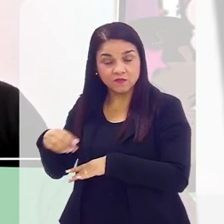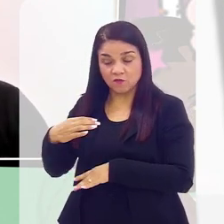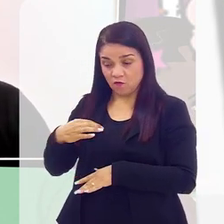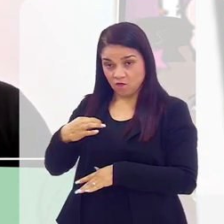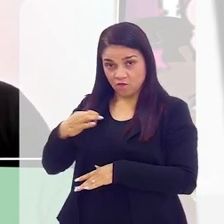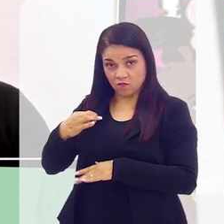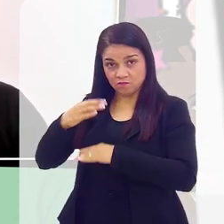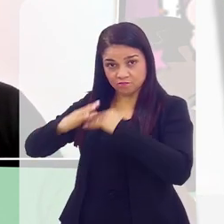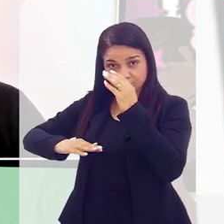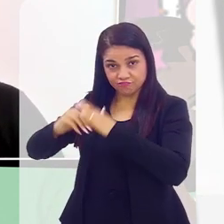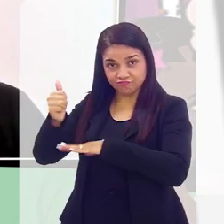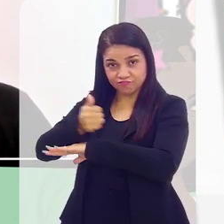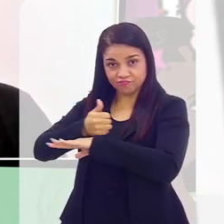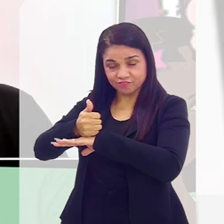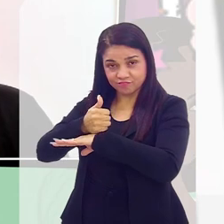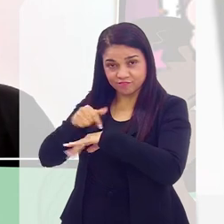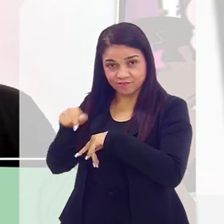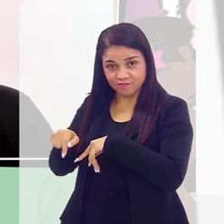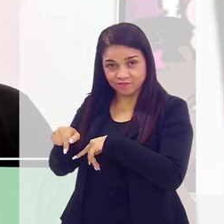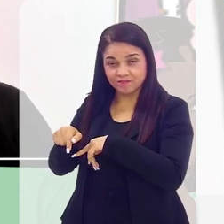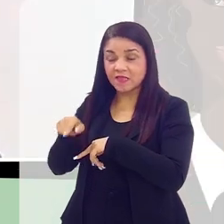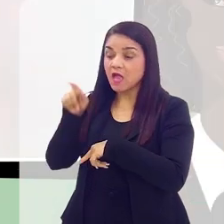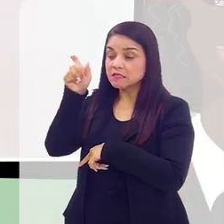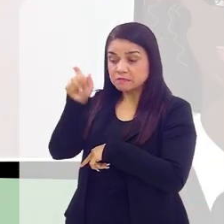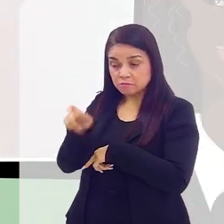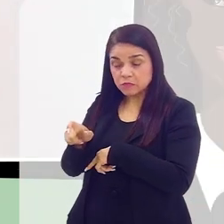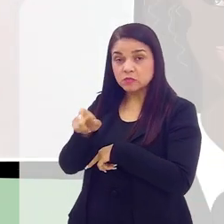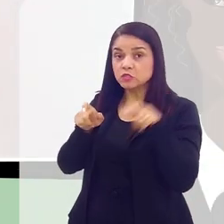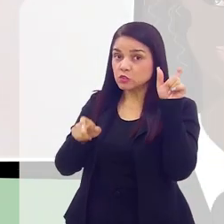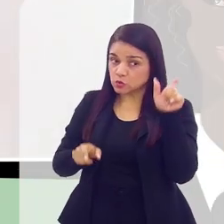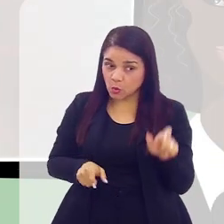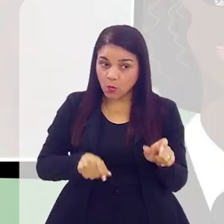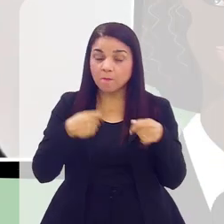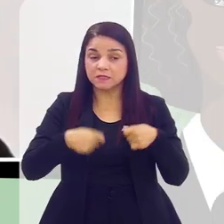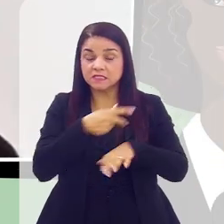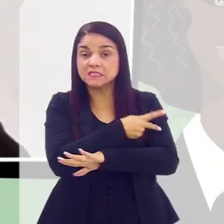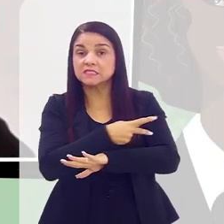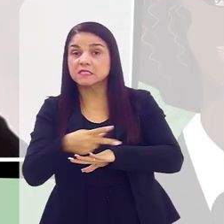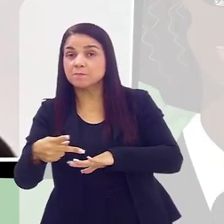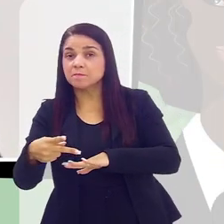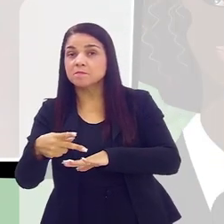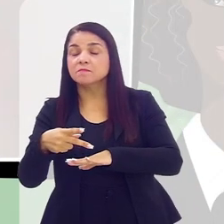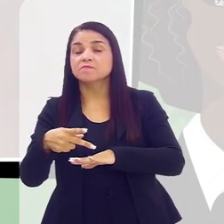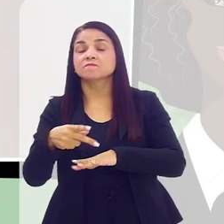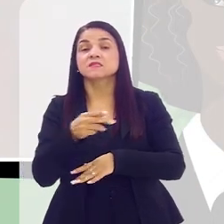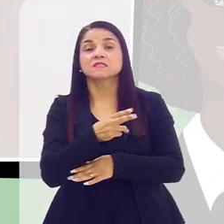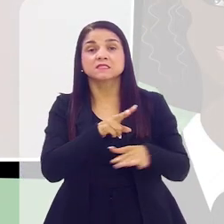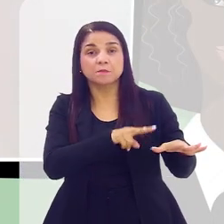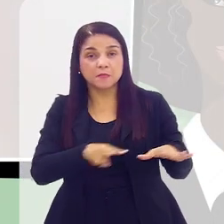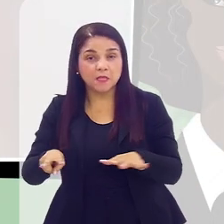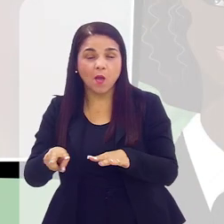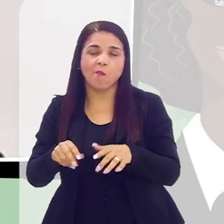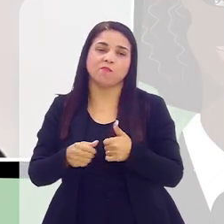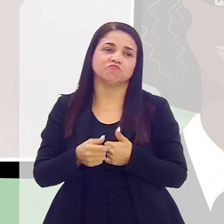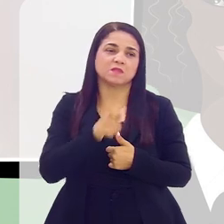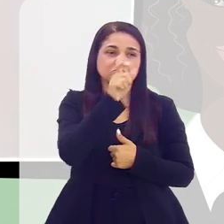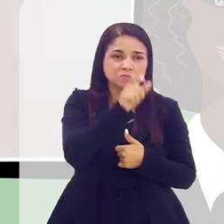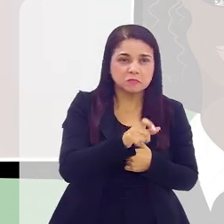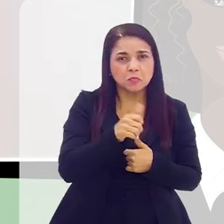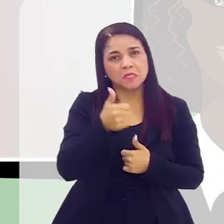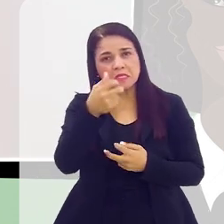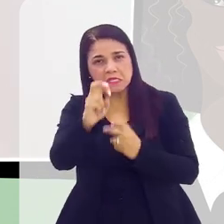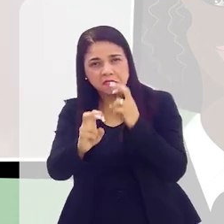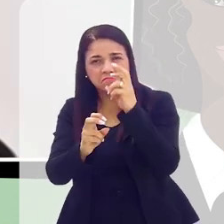do momento que os voluntários profissionais definem assim, essa pessoa precisa de visita semanal, essa pessoa